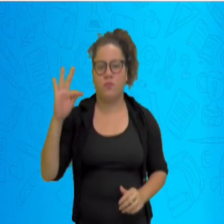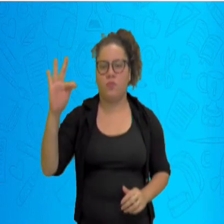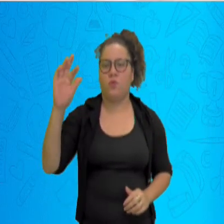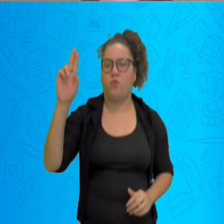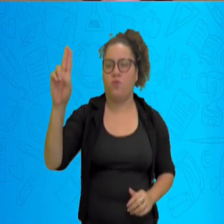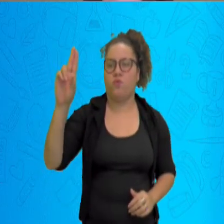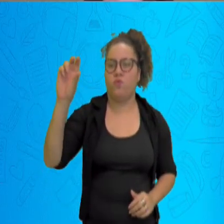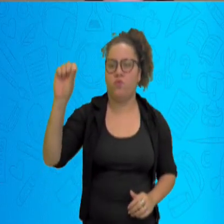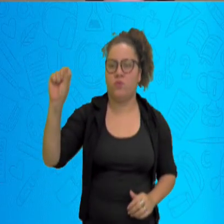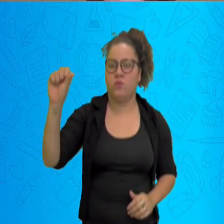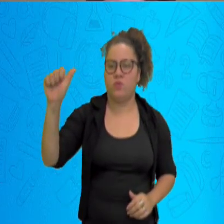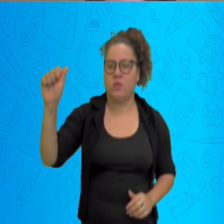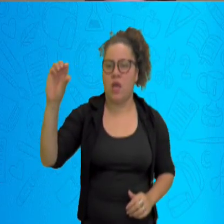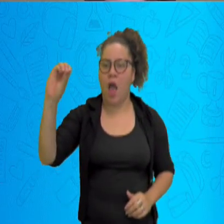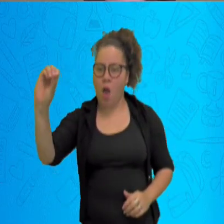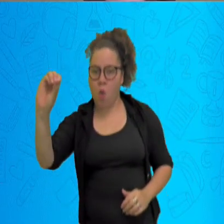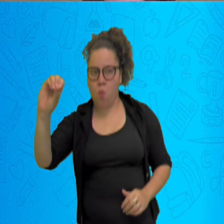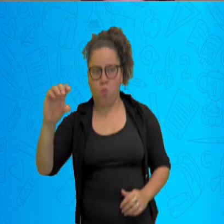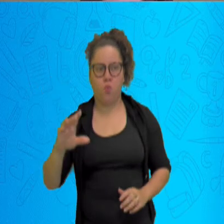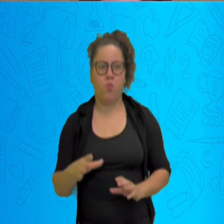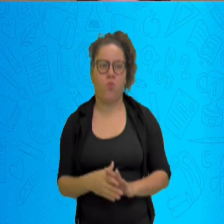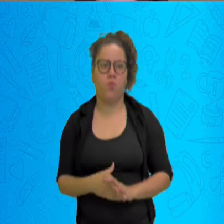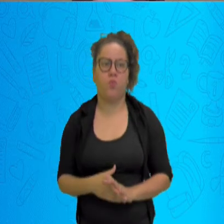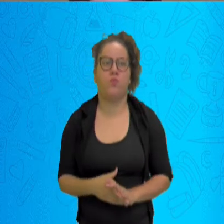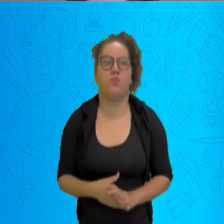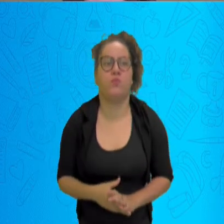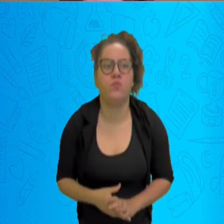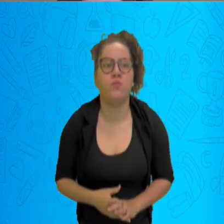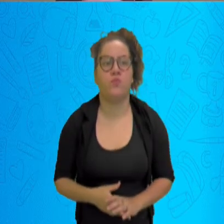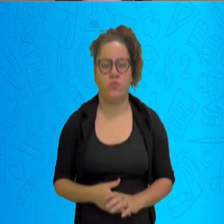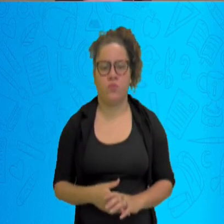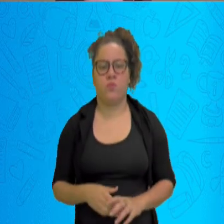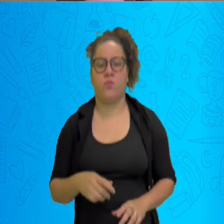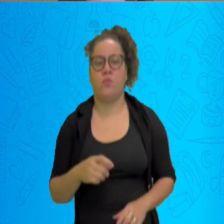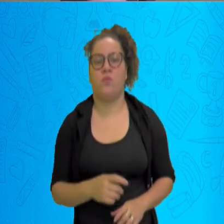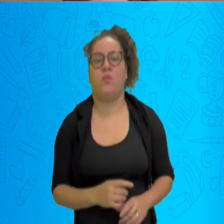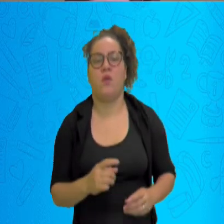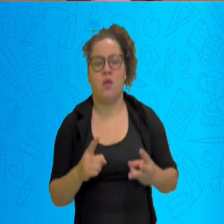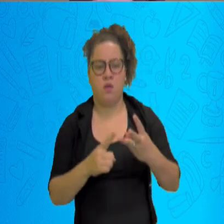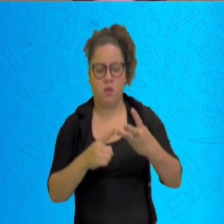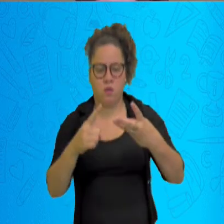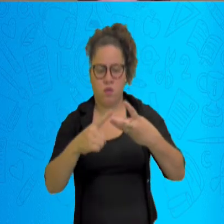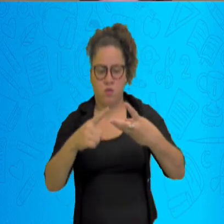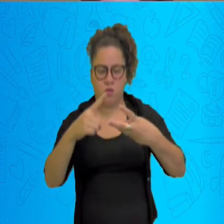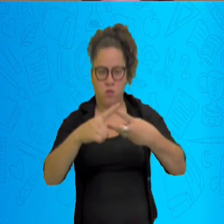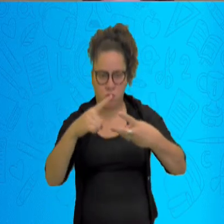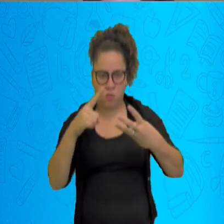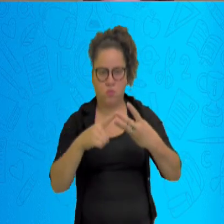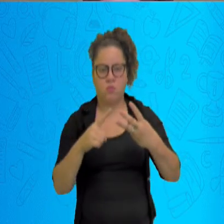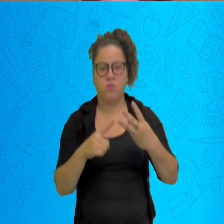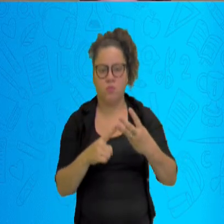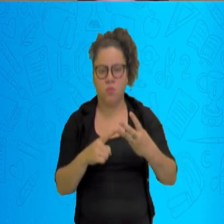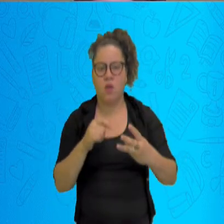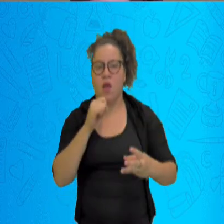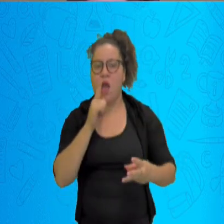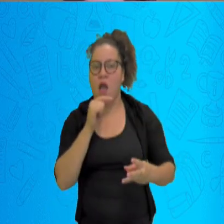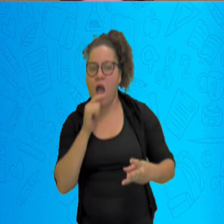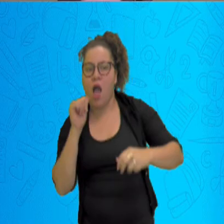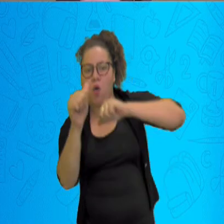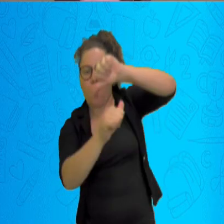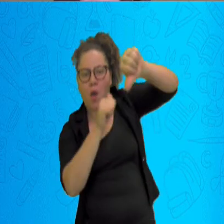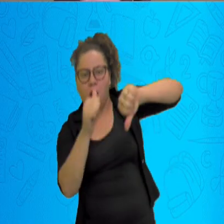Fusão. O que é fusão? É um dos estados físicos da água que ocorre a mudança